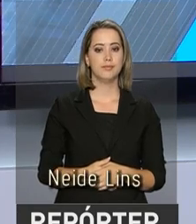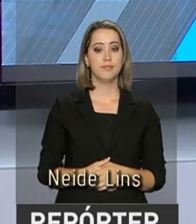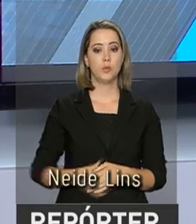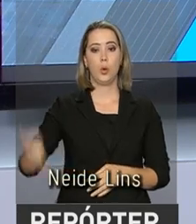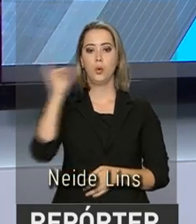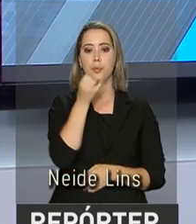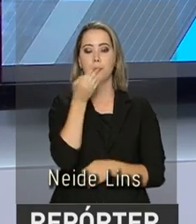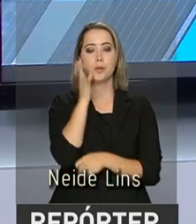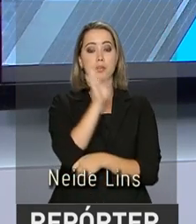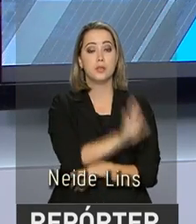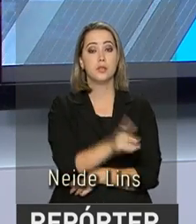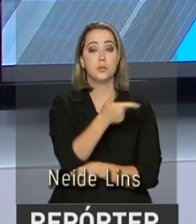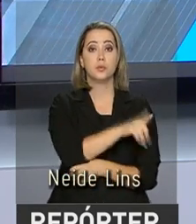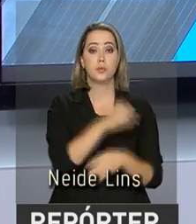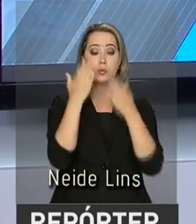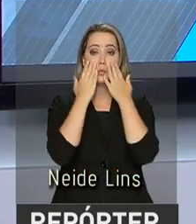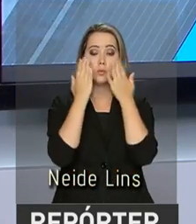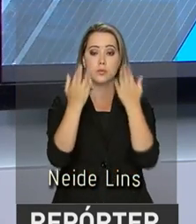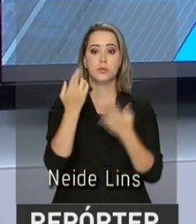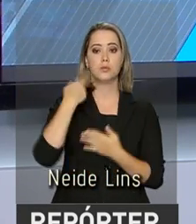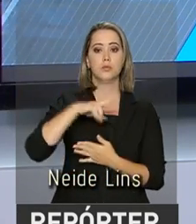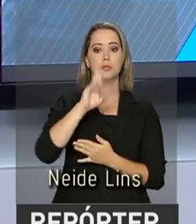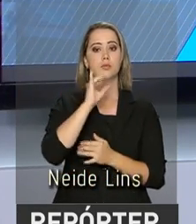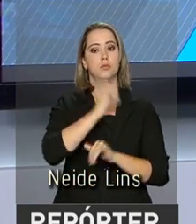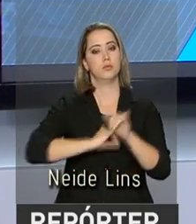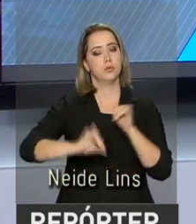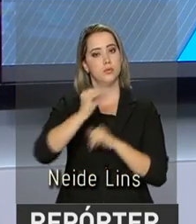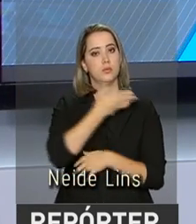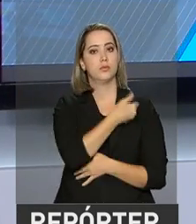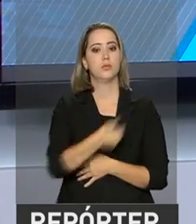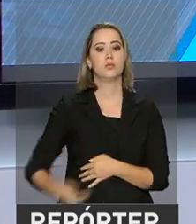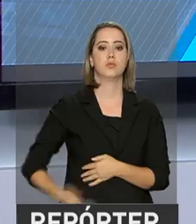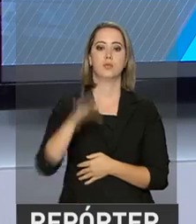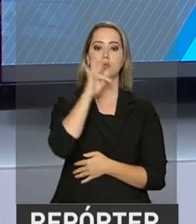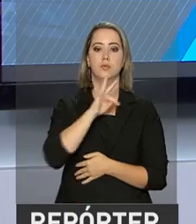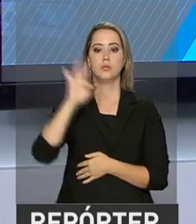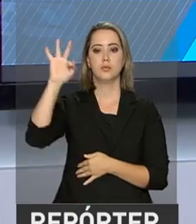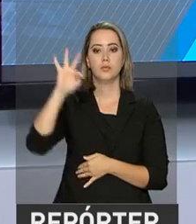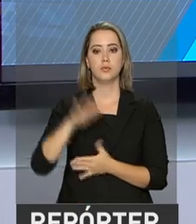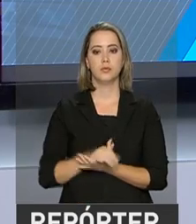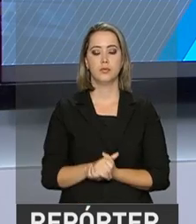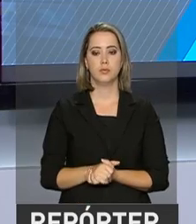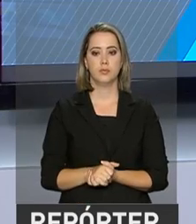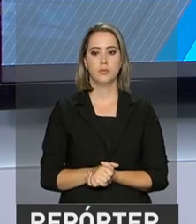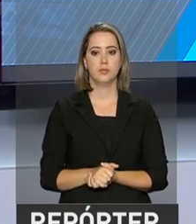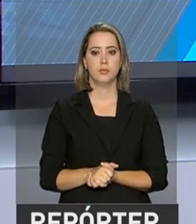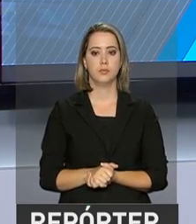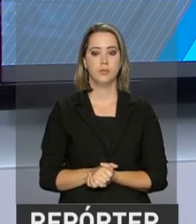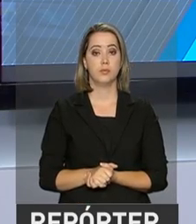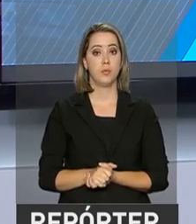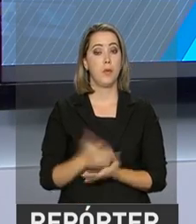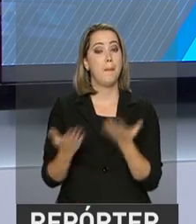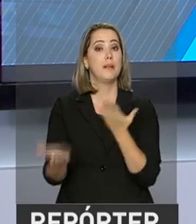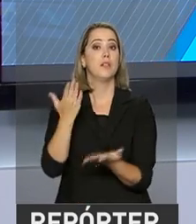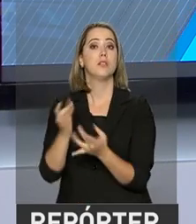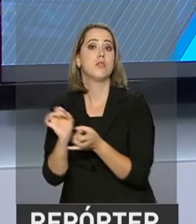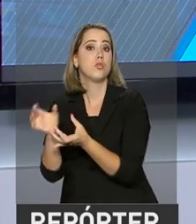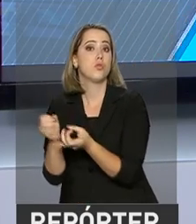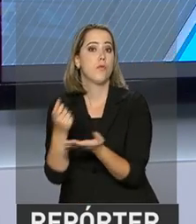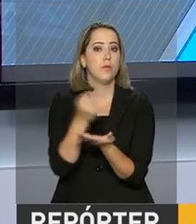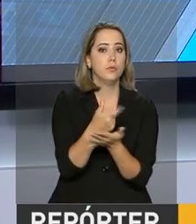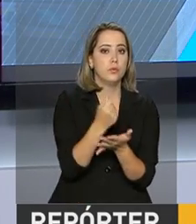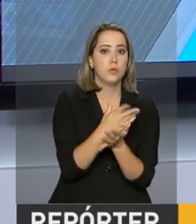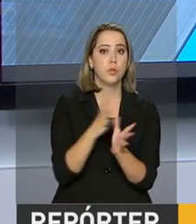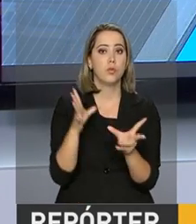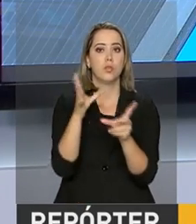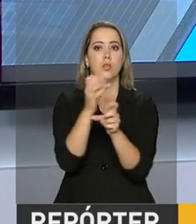Olá boa tarde começa agora mais uma edição do repórter NBR com as notícias do governo federal a balança comercial fechou o